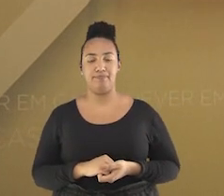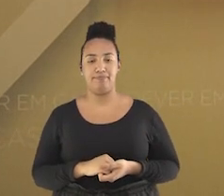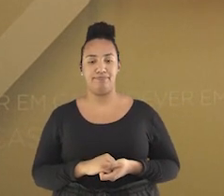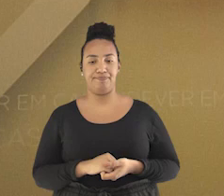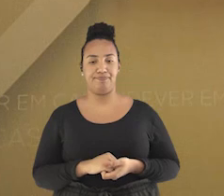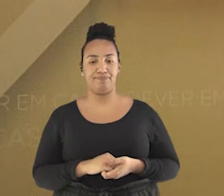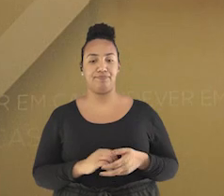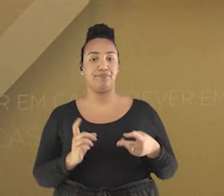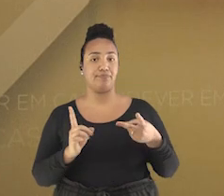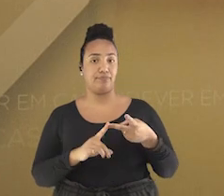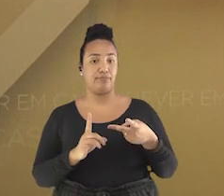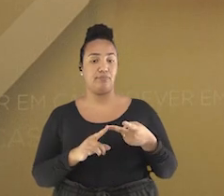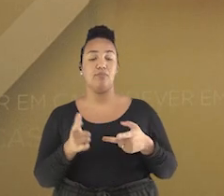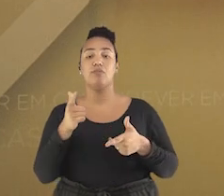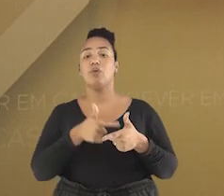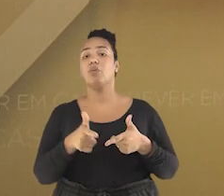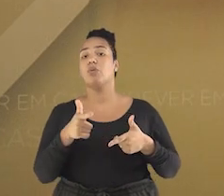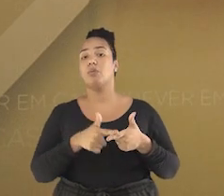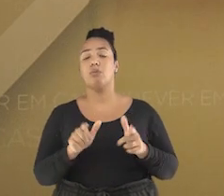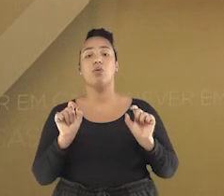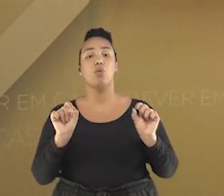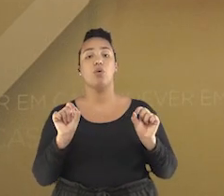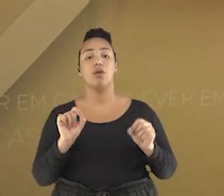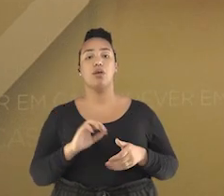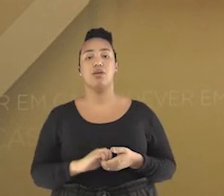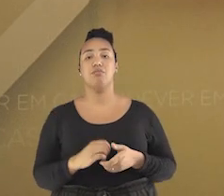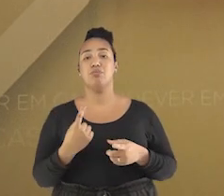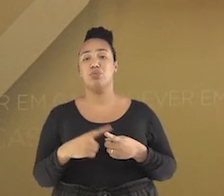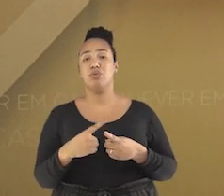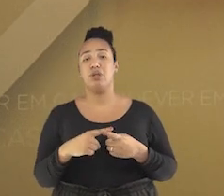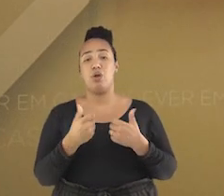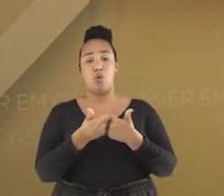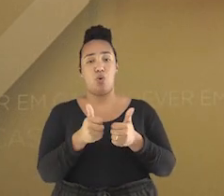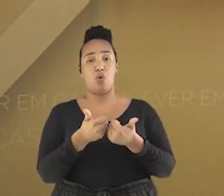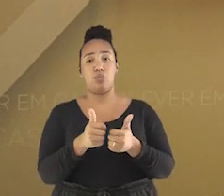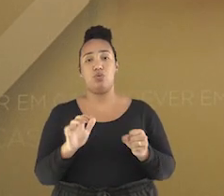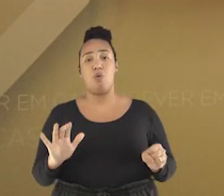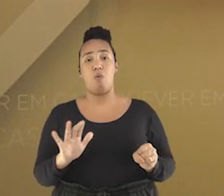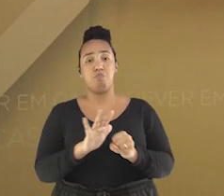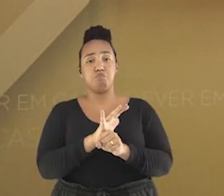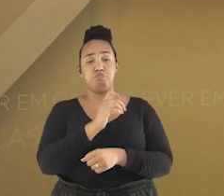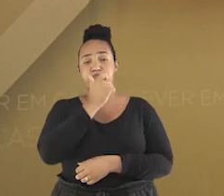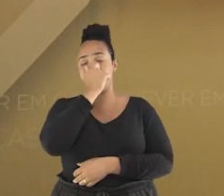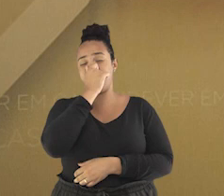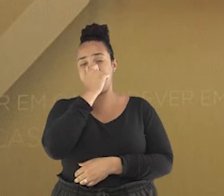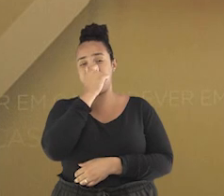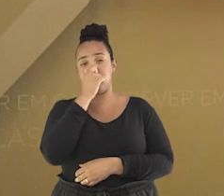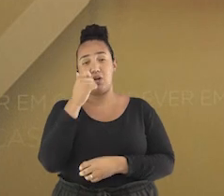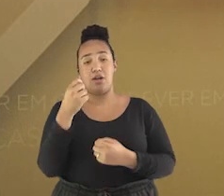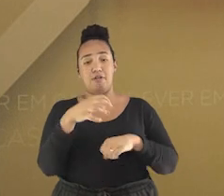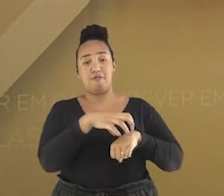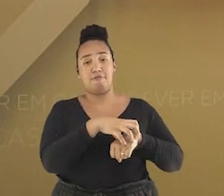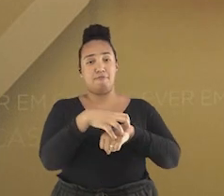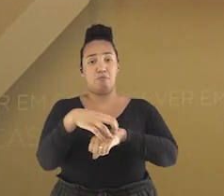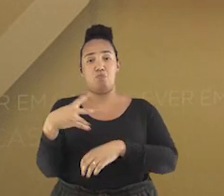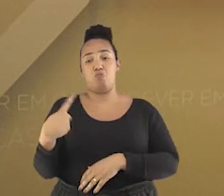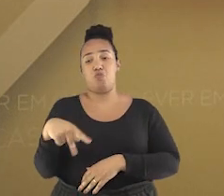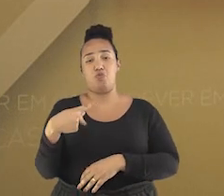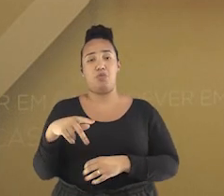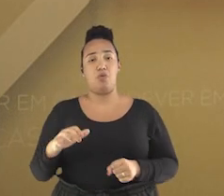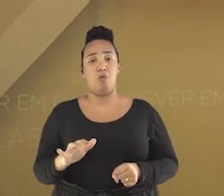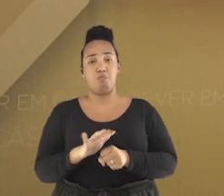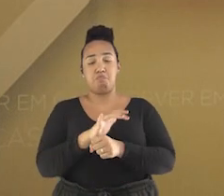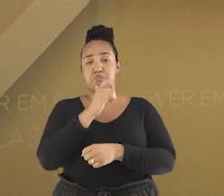E a problemática que eles trazem é a da superlotação do transporte público e como isso afeta a vida